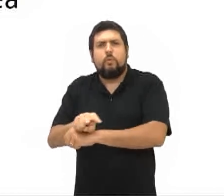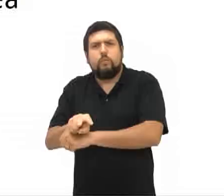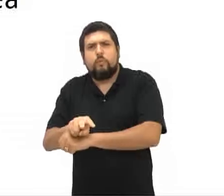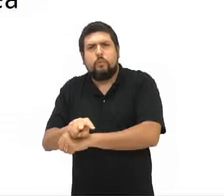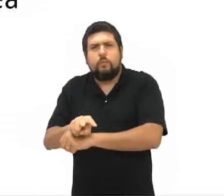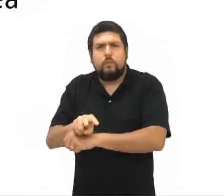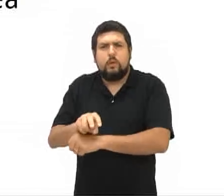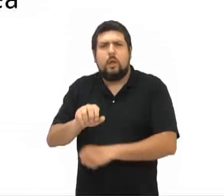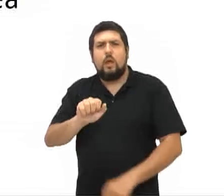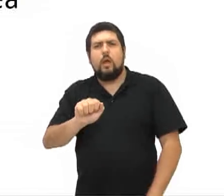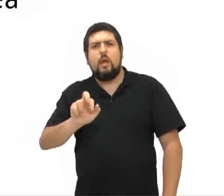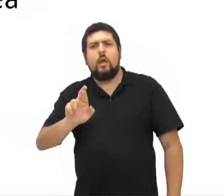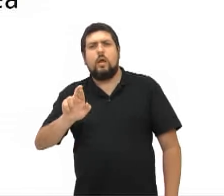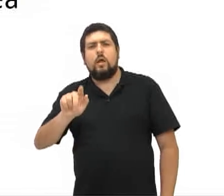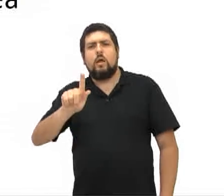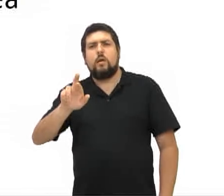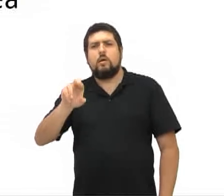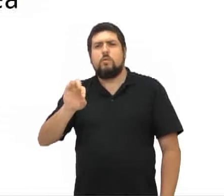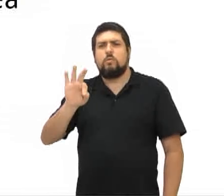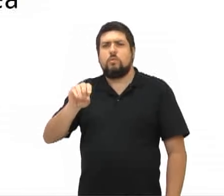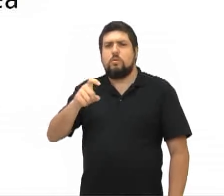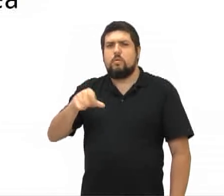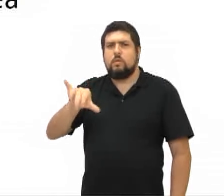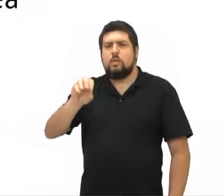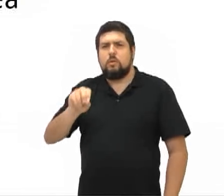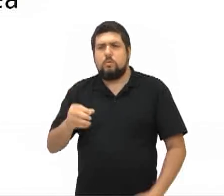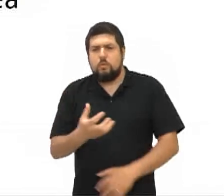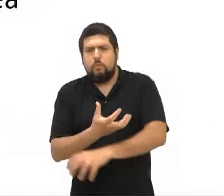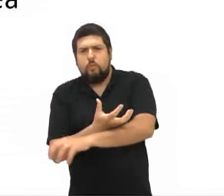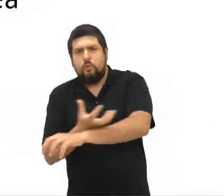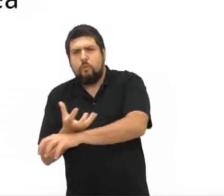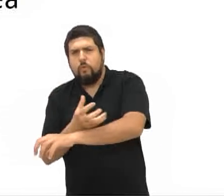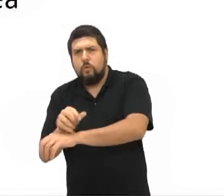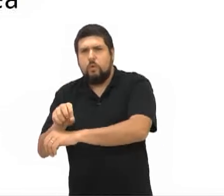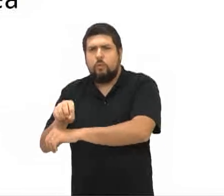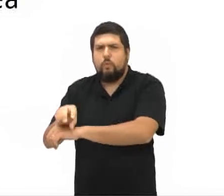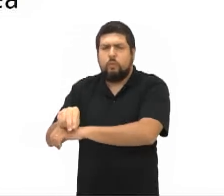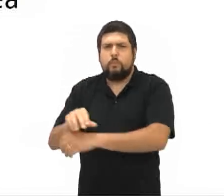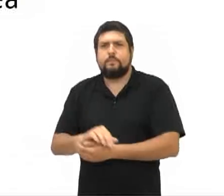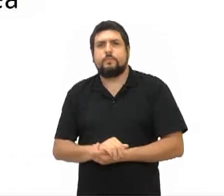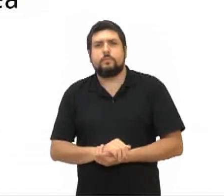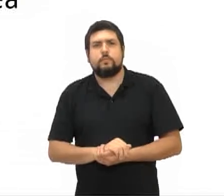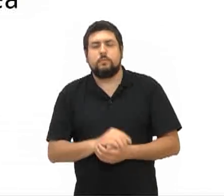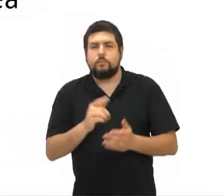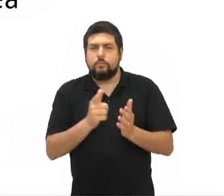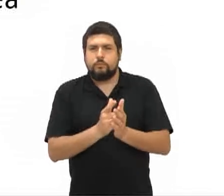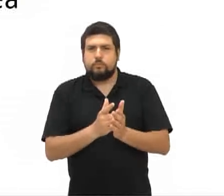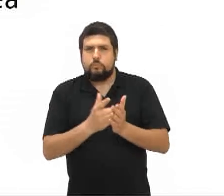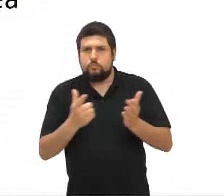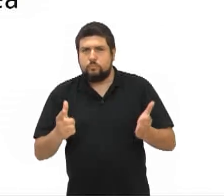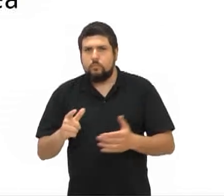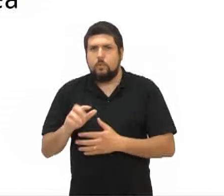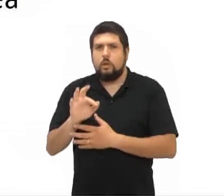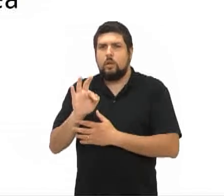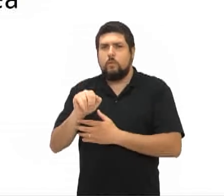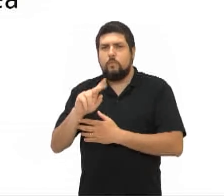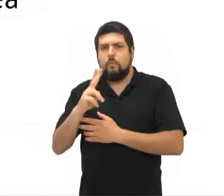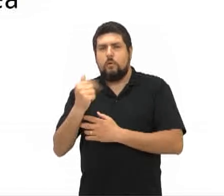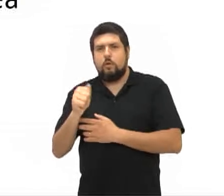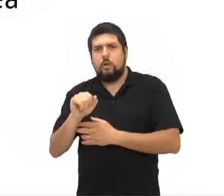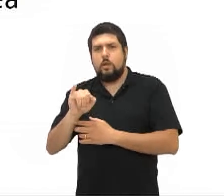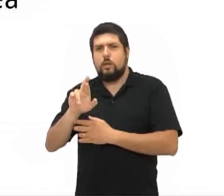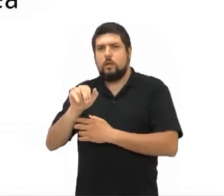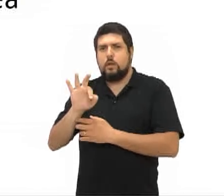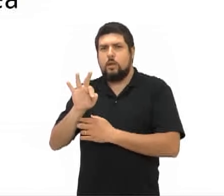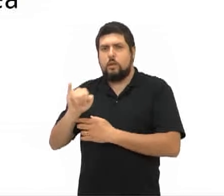realizada em nossa região no mês de junho, divulgada pelo jornal Folha de Irati, foi constatado um elevado nível de